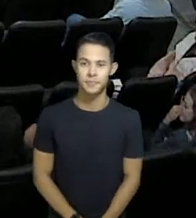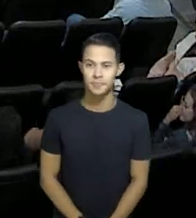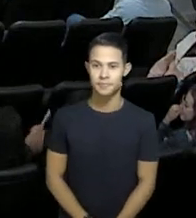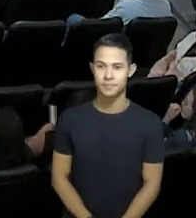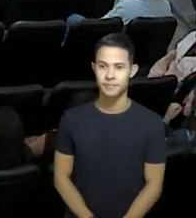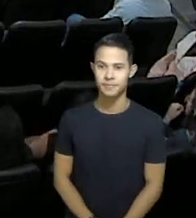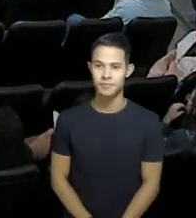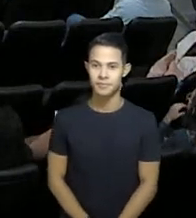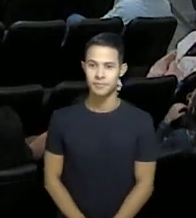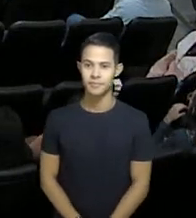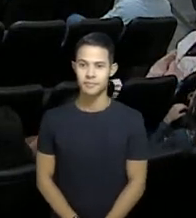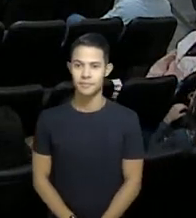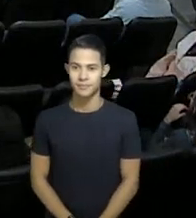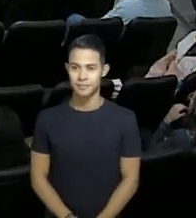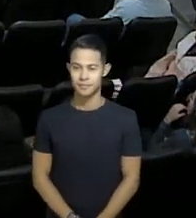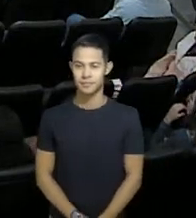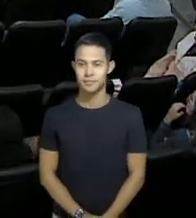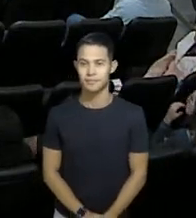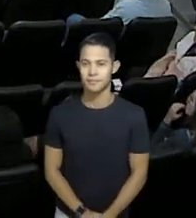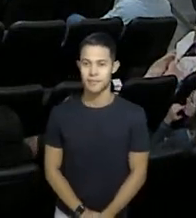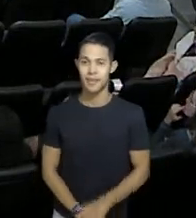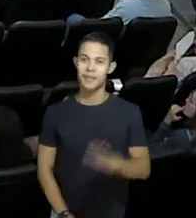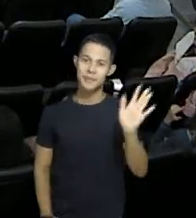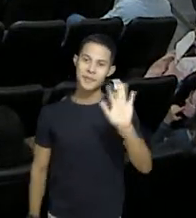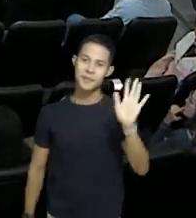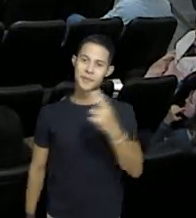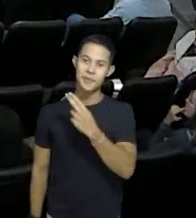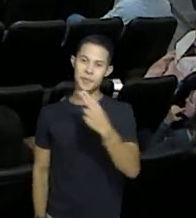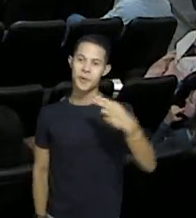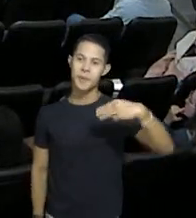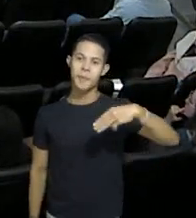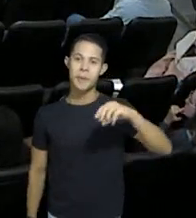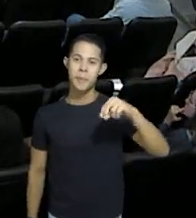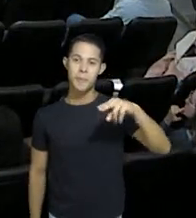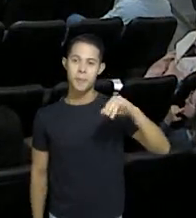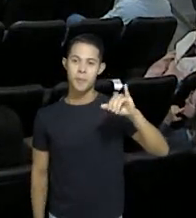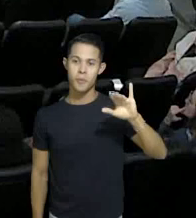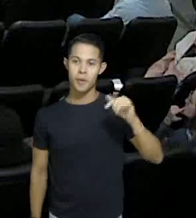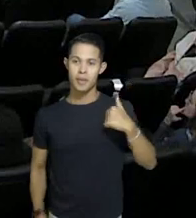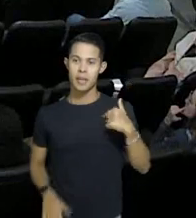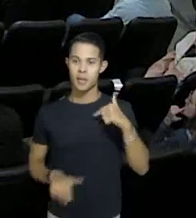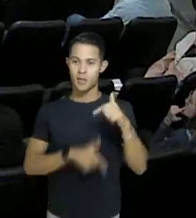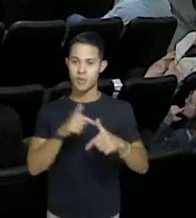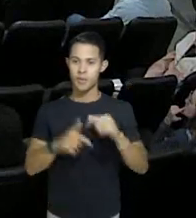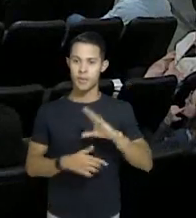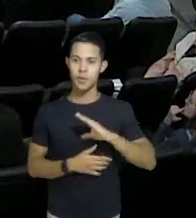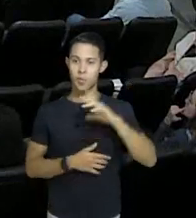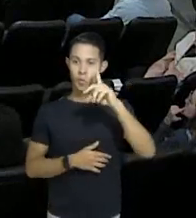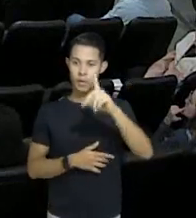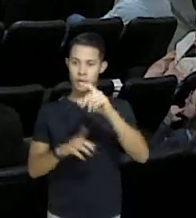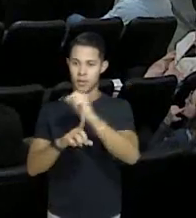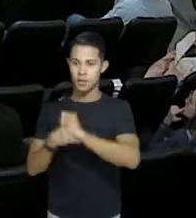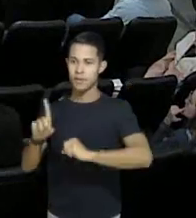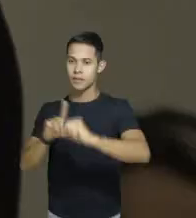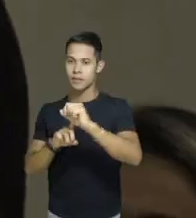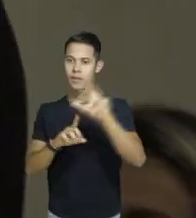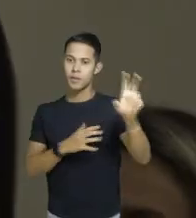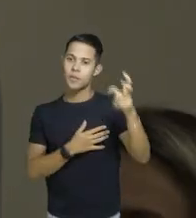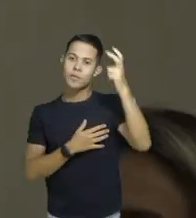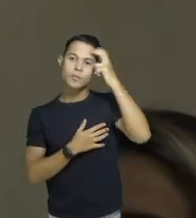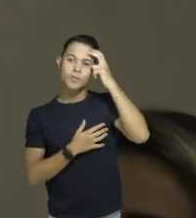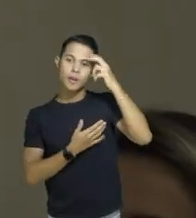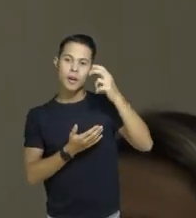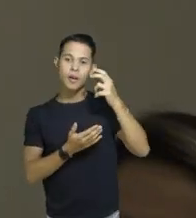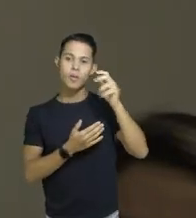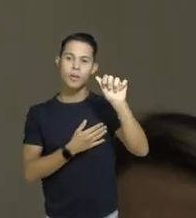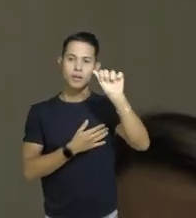Eu sou Mônica Gomes, sou coordenadora social e cultural da Associação